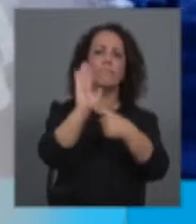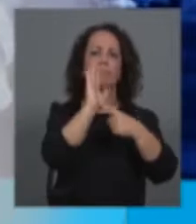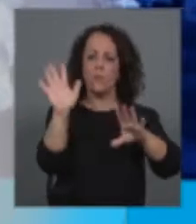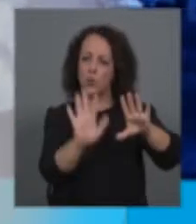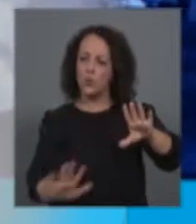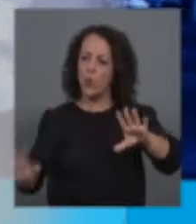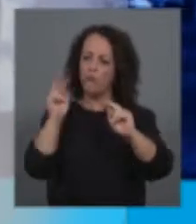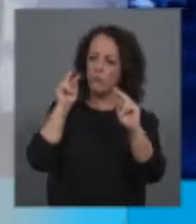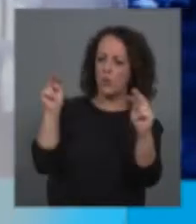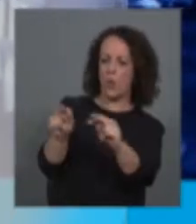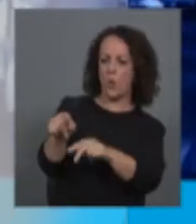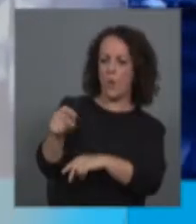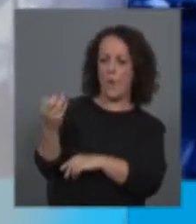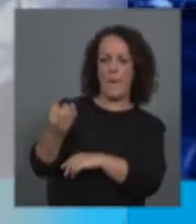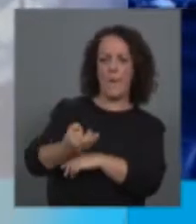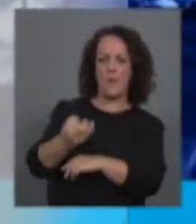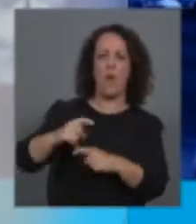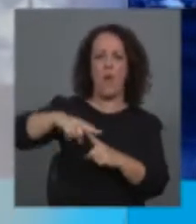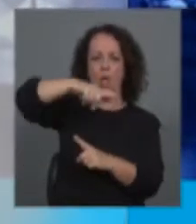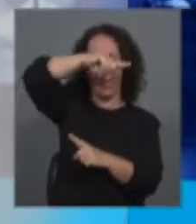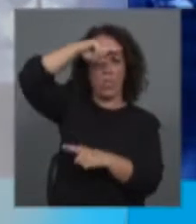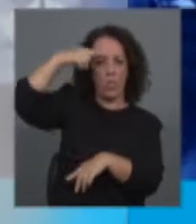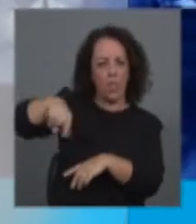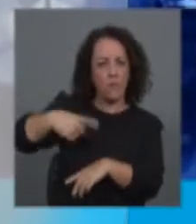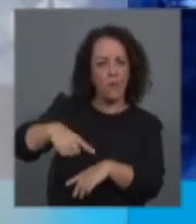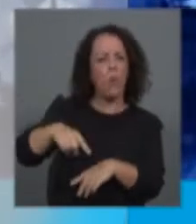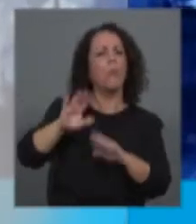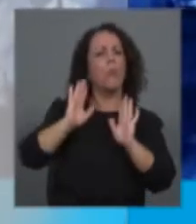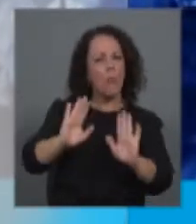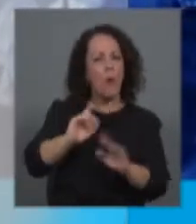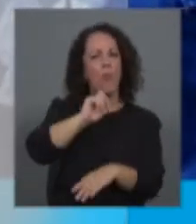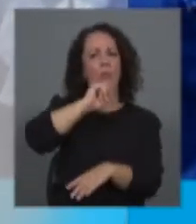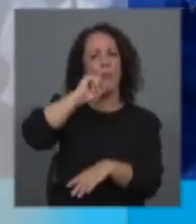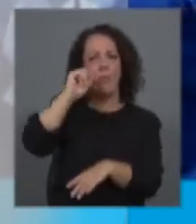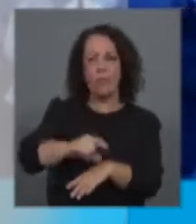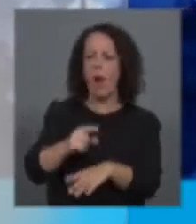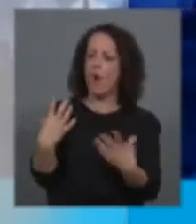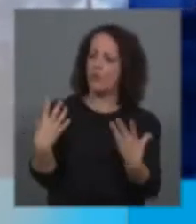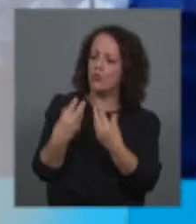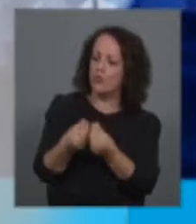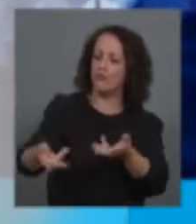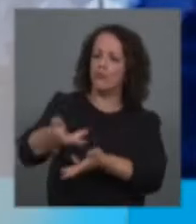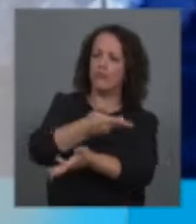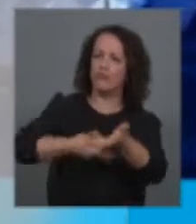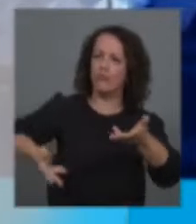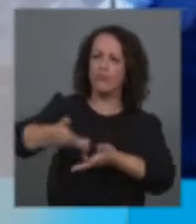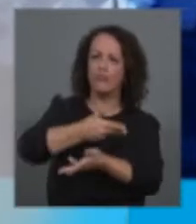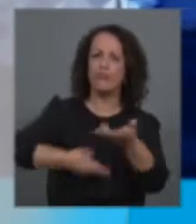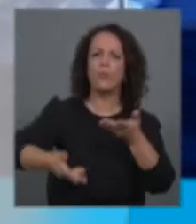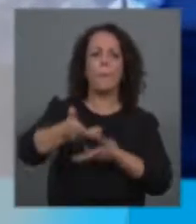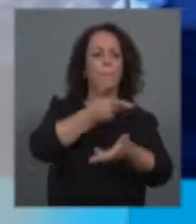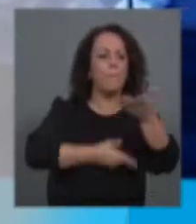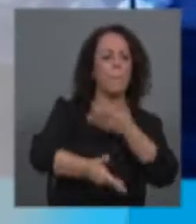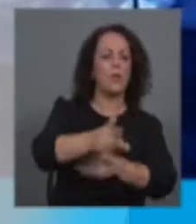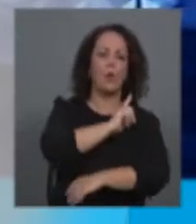e perceber que com dificuldades é possível conviver todos juntos, e é possível conviver e partilhando o